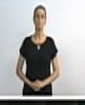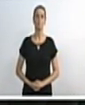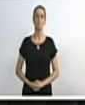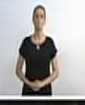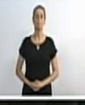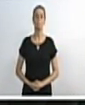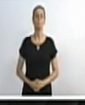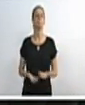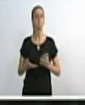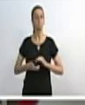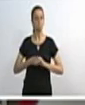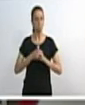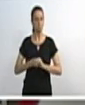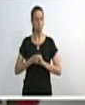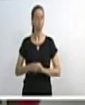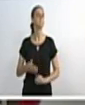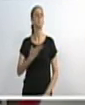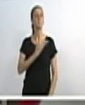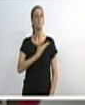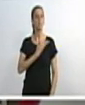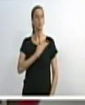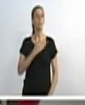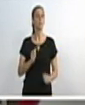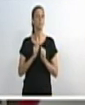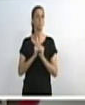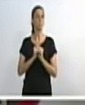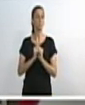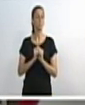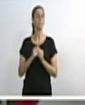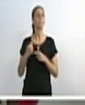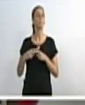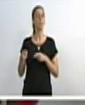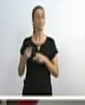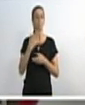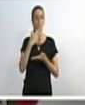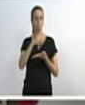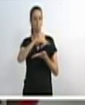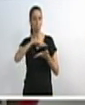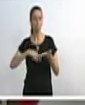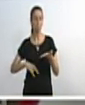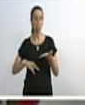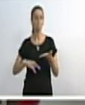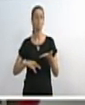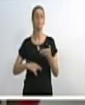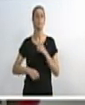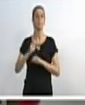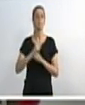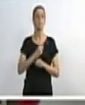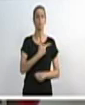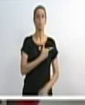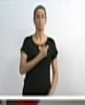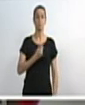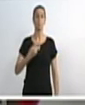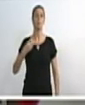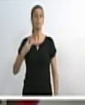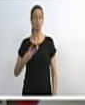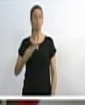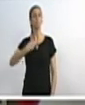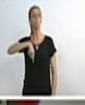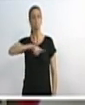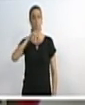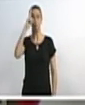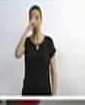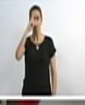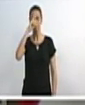Quero aqui parabenizar nosso parceiro pela indicação para o requerimento. Em 2013, quando eu assumi essa casa, todos se lembram, quem faz